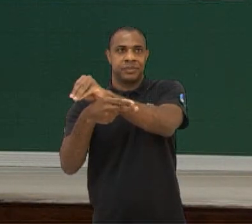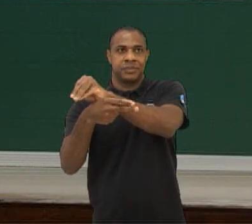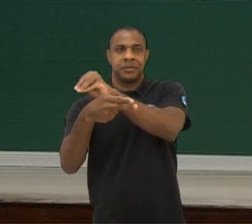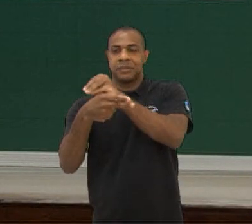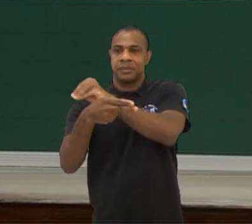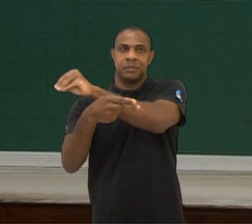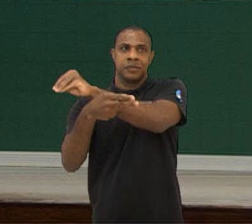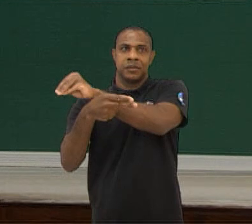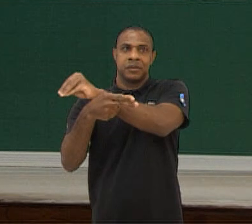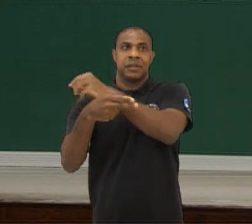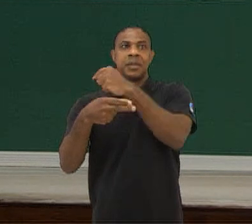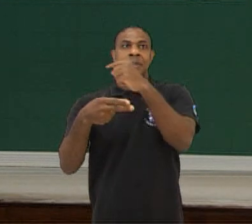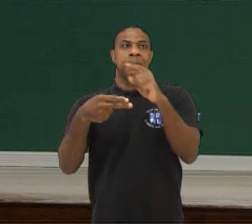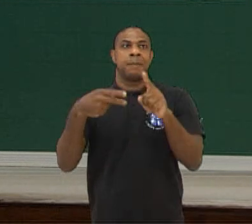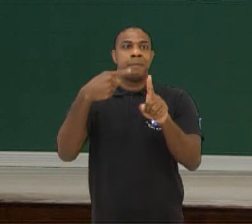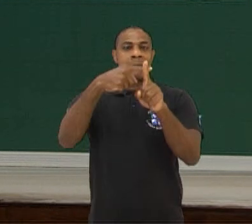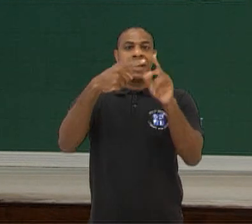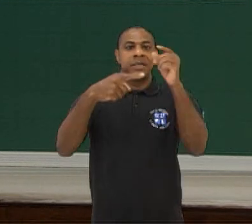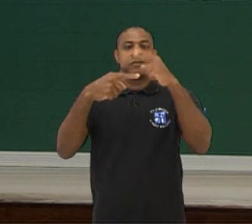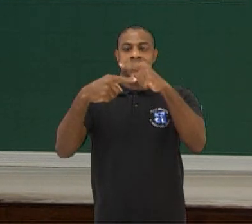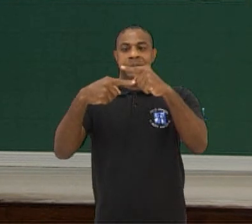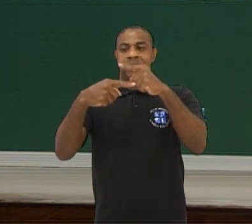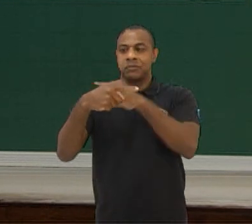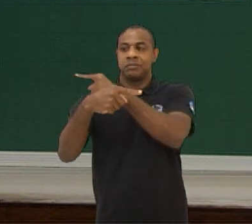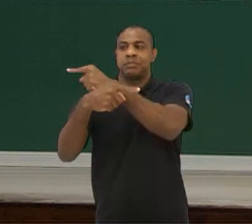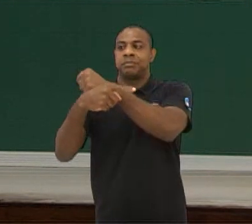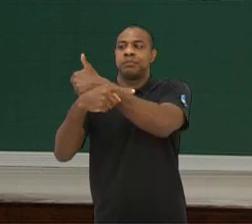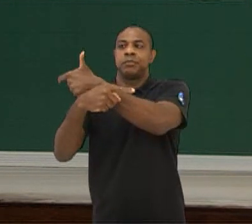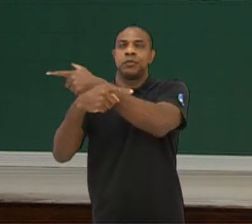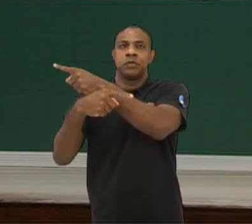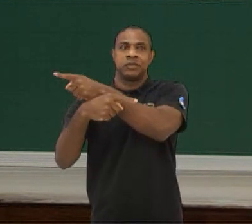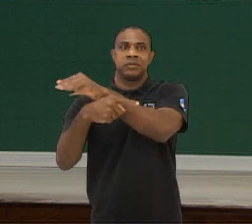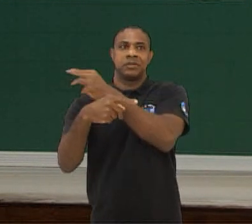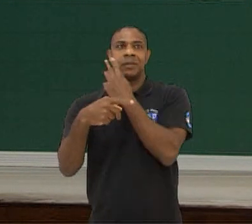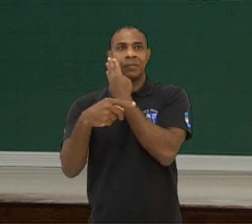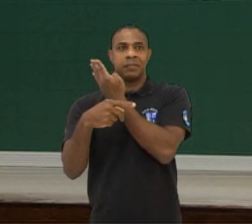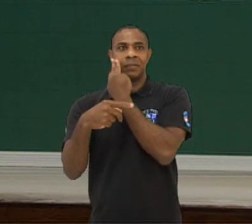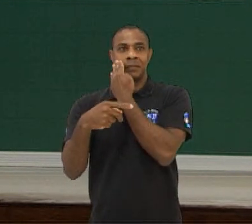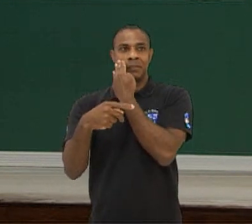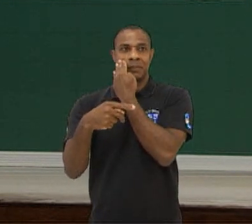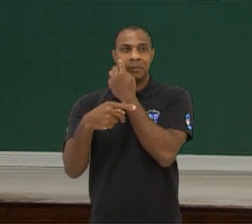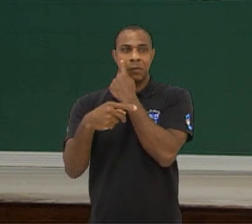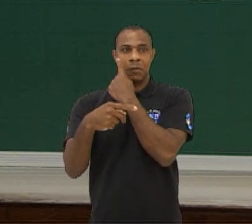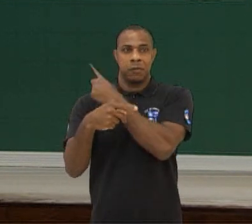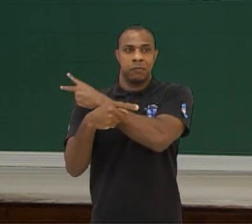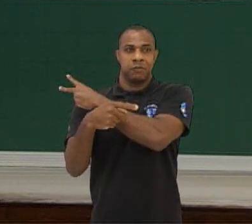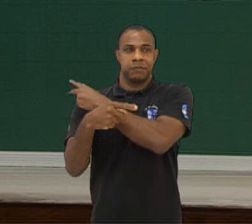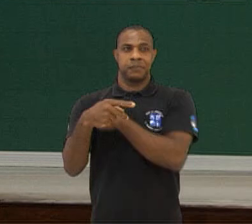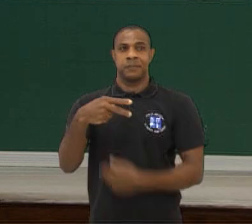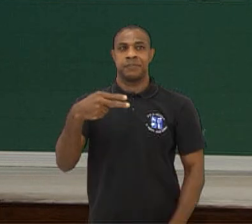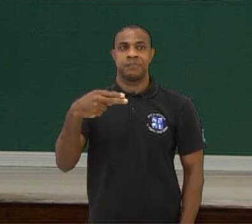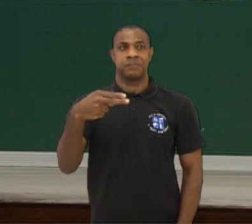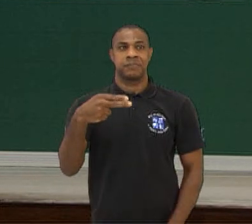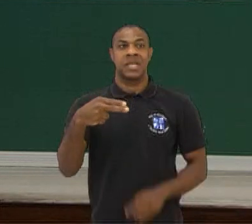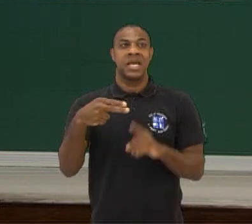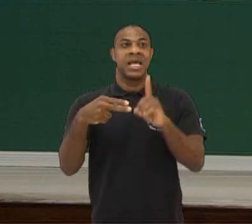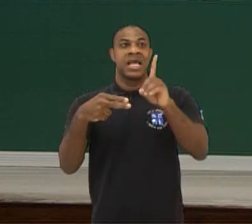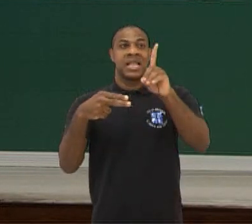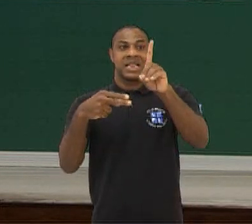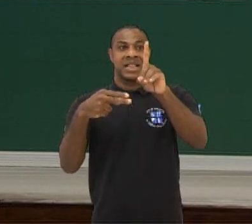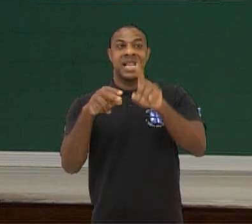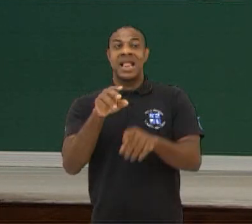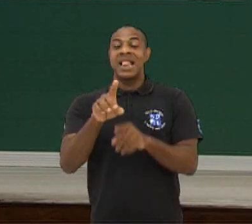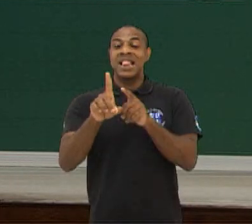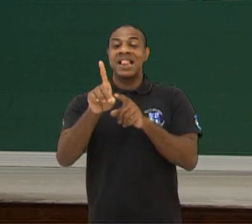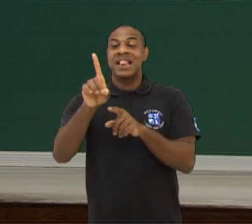fazer menos 12 desse lado. Tudo bem? Tranquilo aí? 110 menos 12 deu 98.